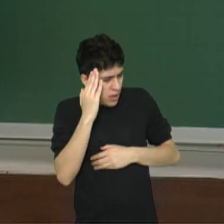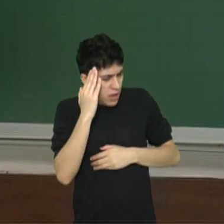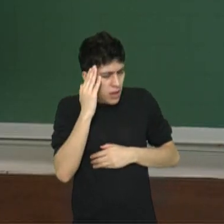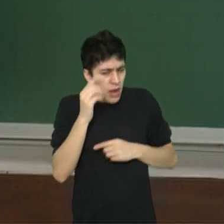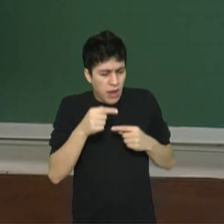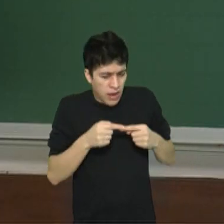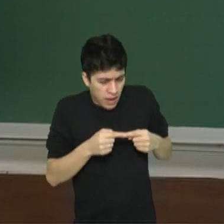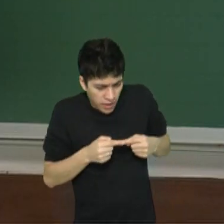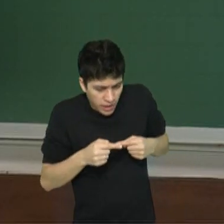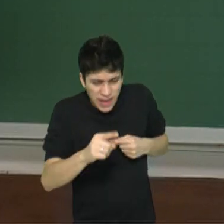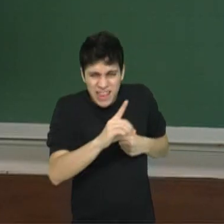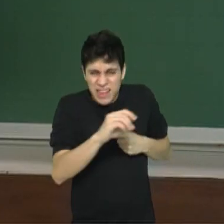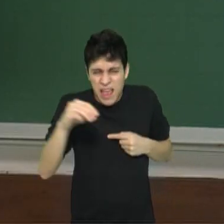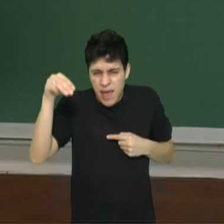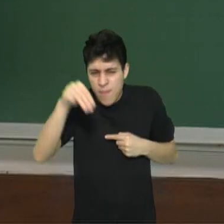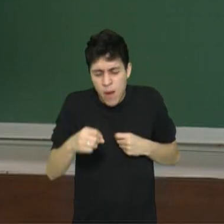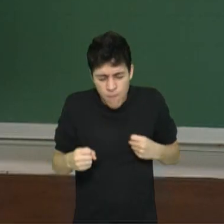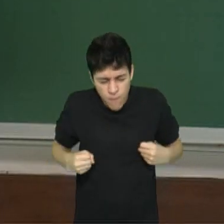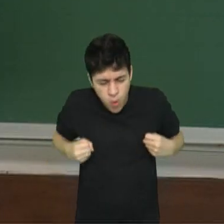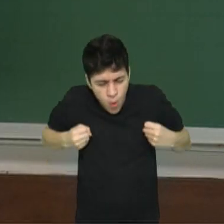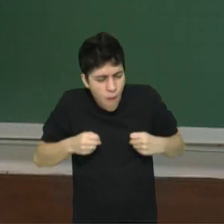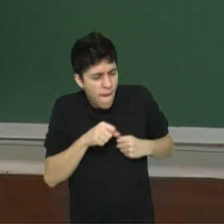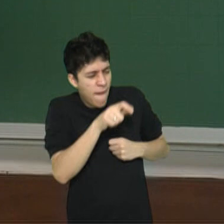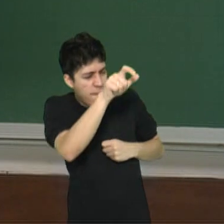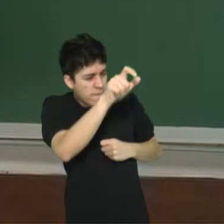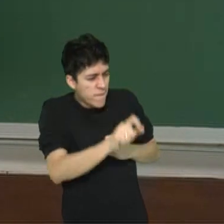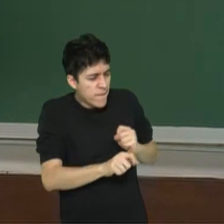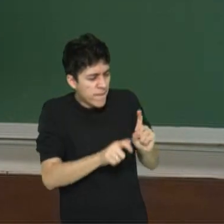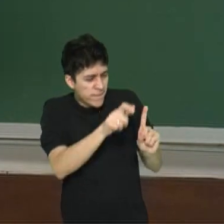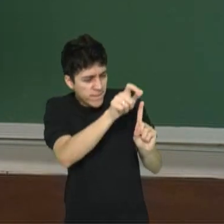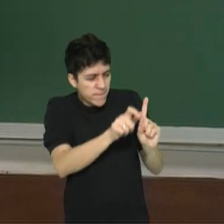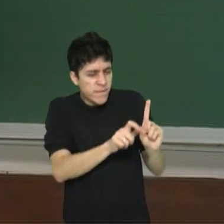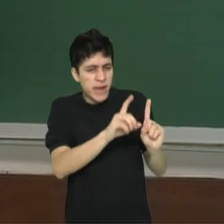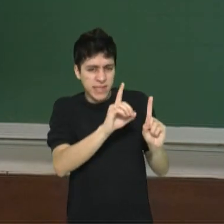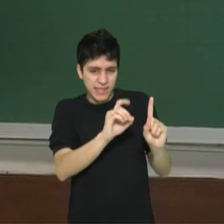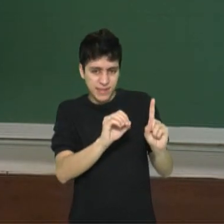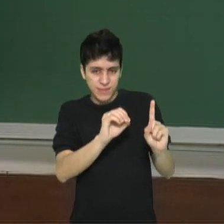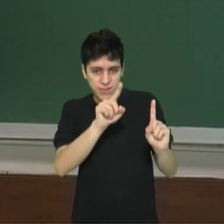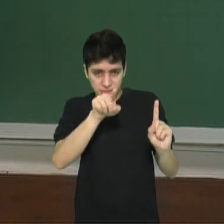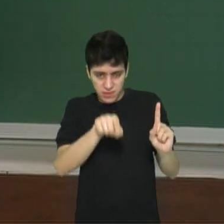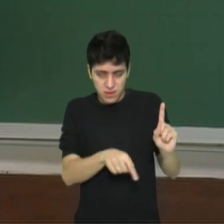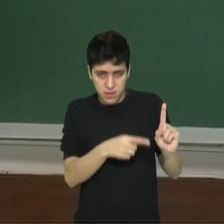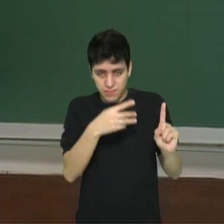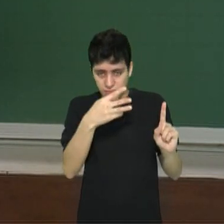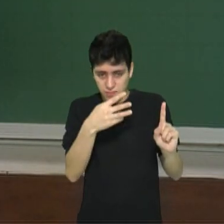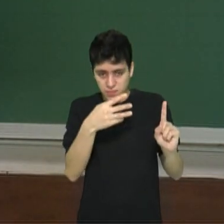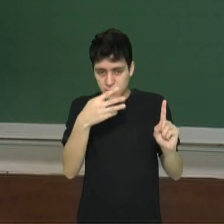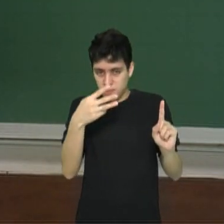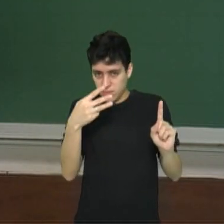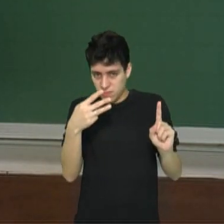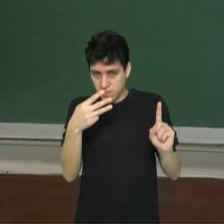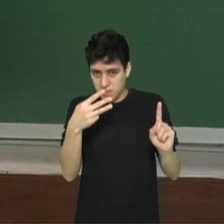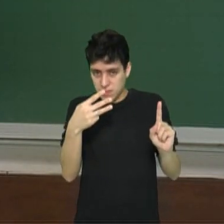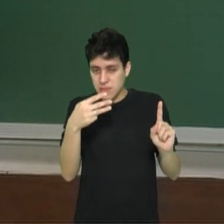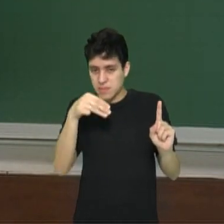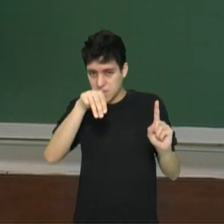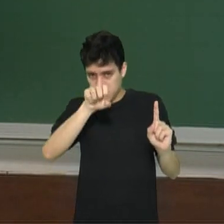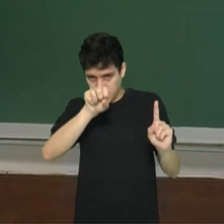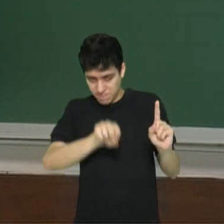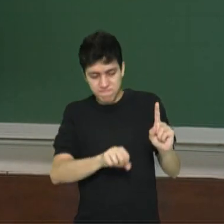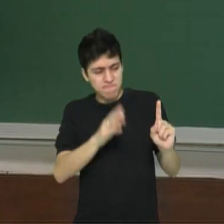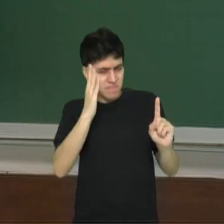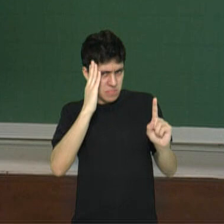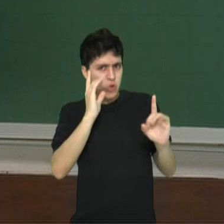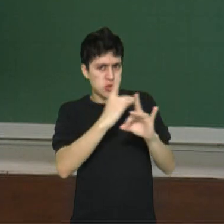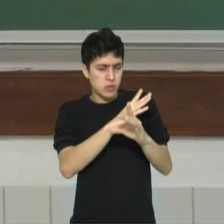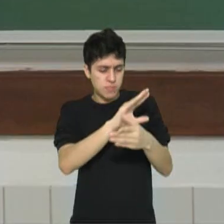100 metros ele fez com uma velocidade média de 10,43 metros por segundo, né? Para